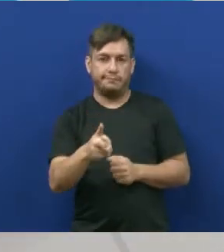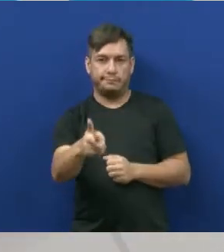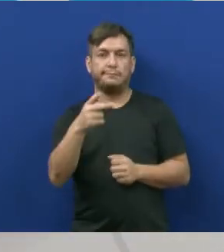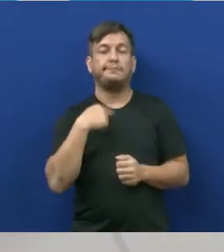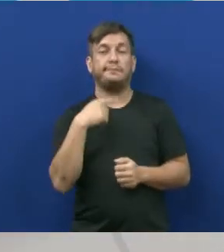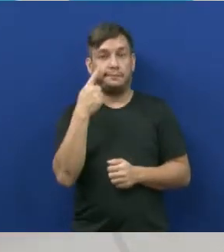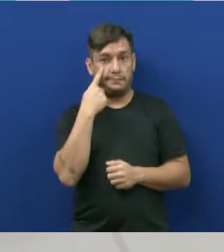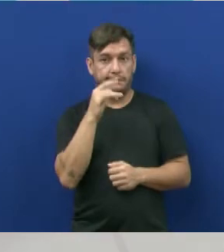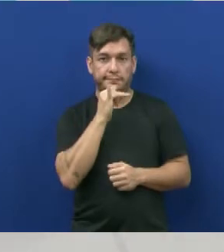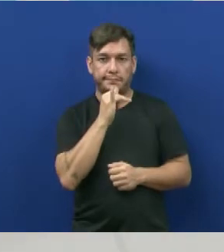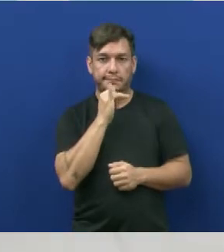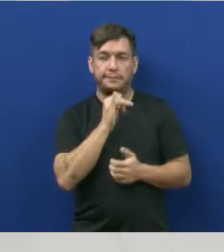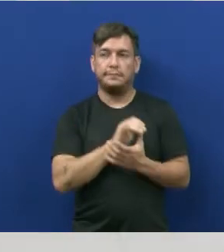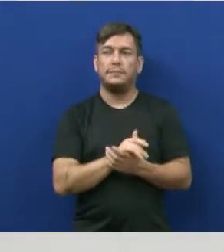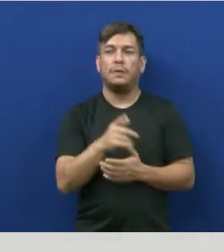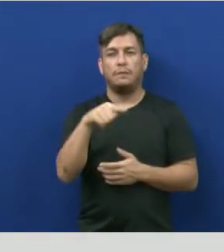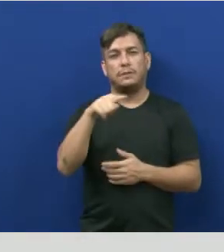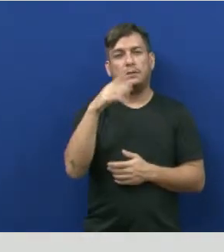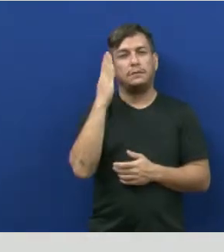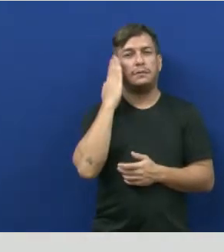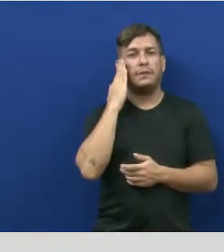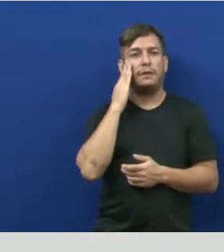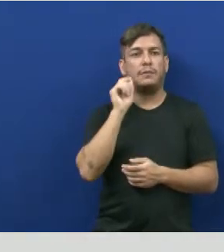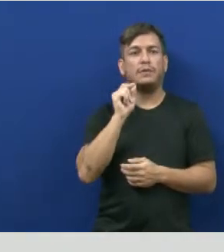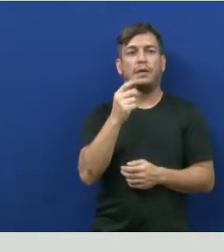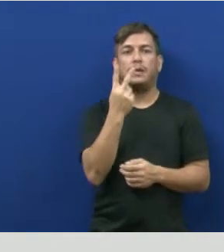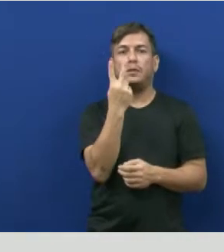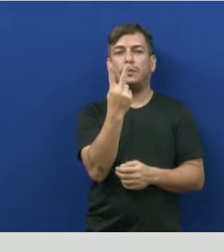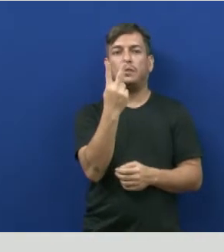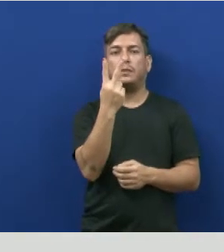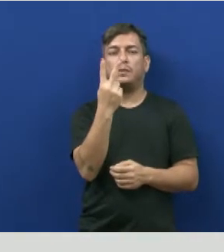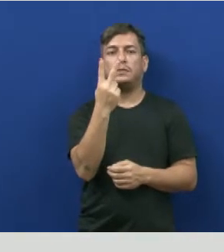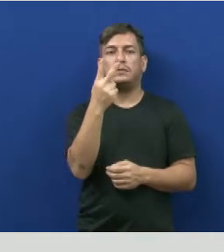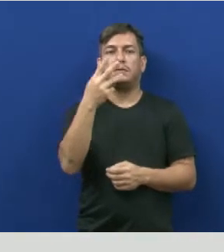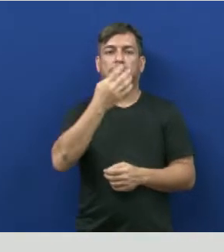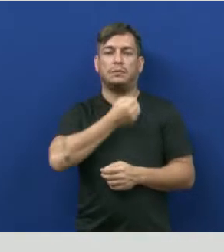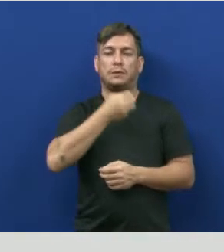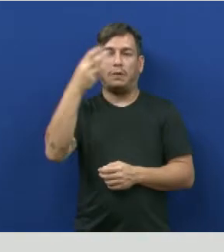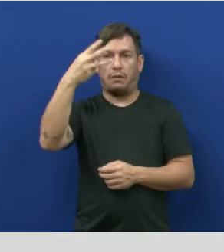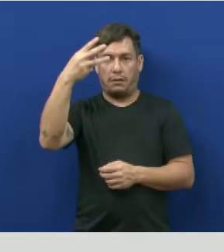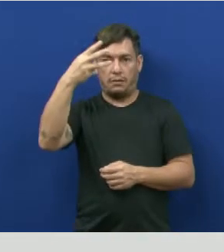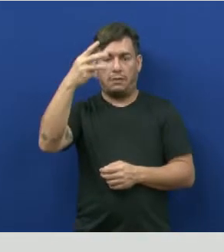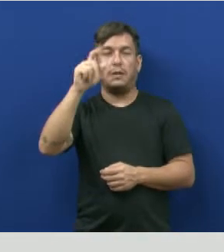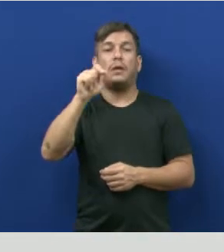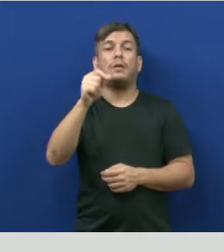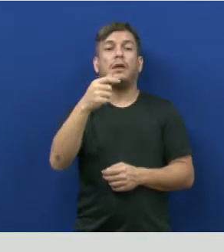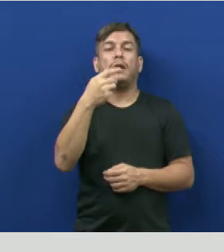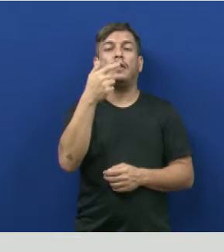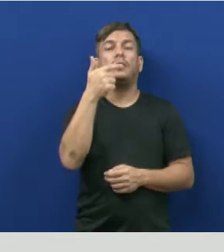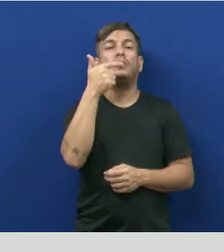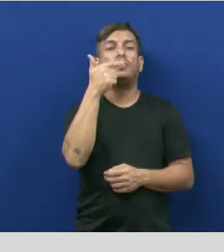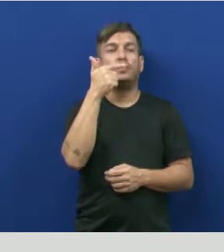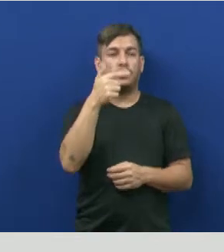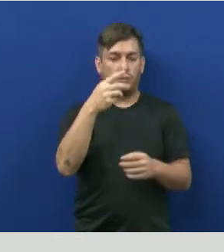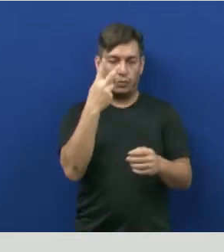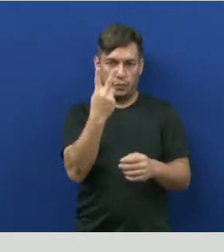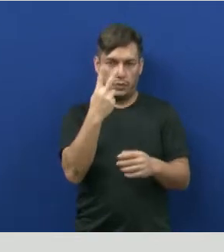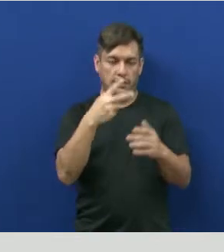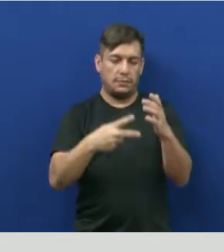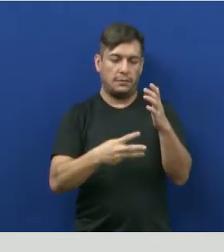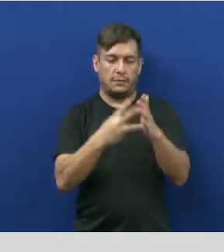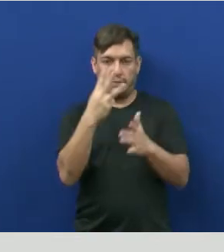Observe um exemplo aí. Você já sabe que 2 elevado ao cubo é igual ao quê? O 2 que se repete 3